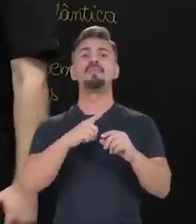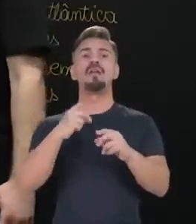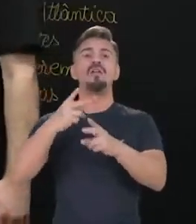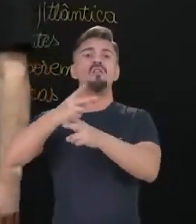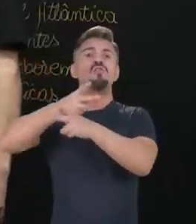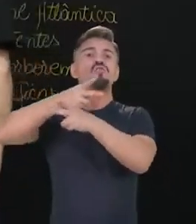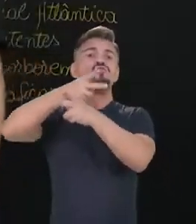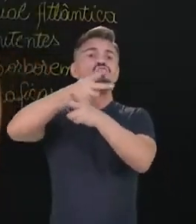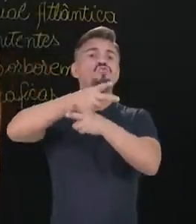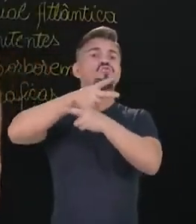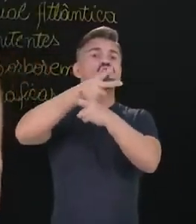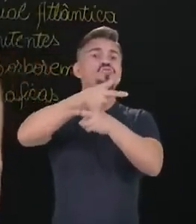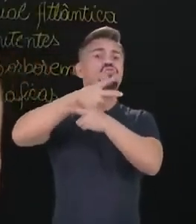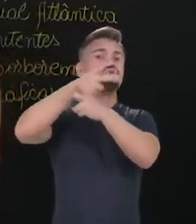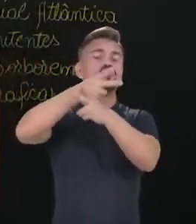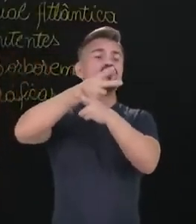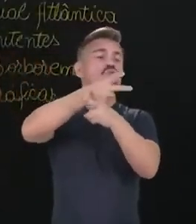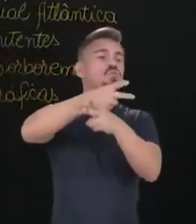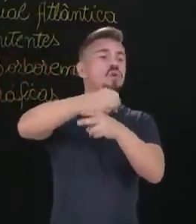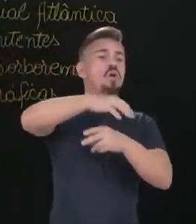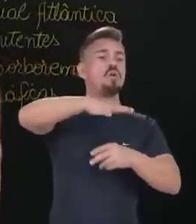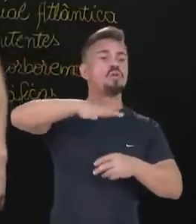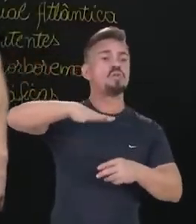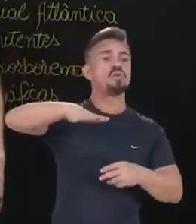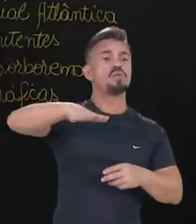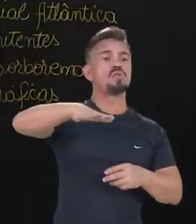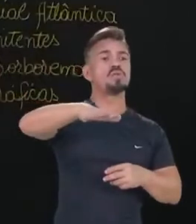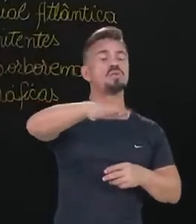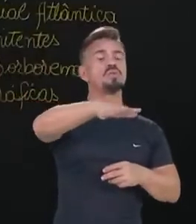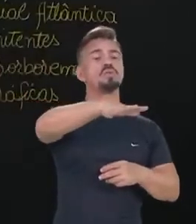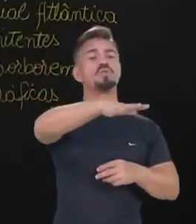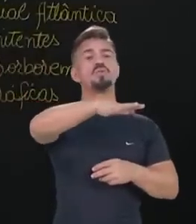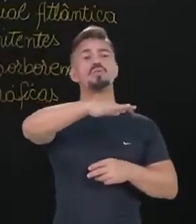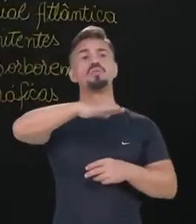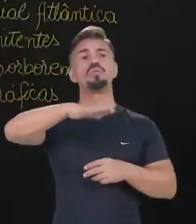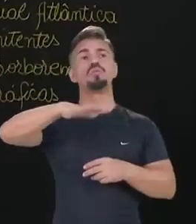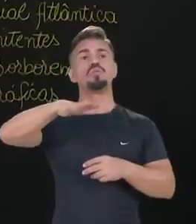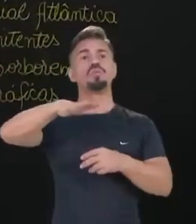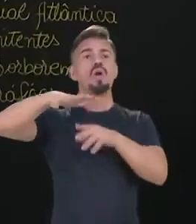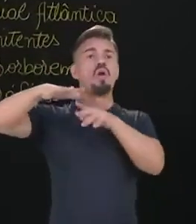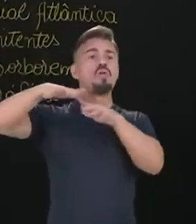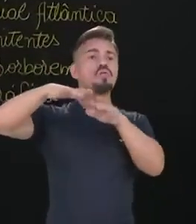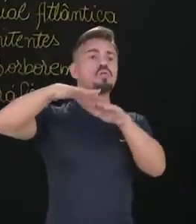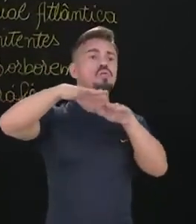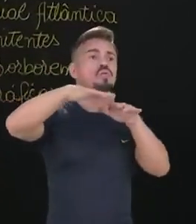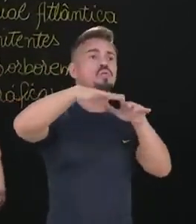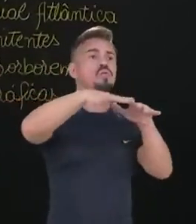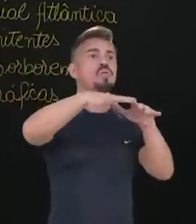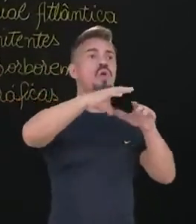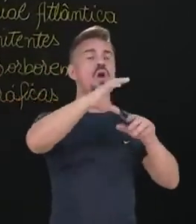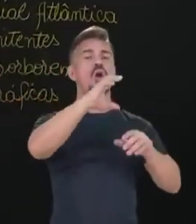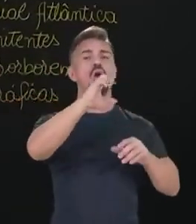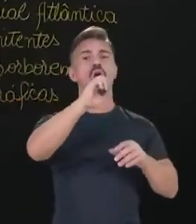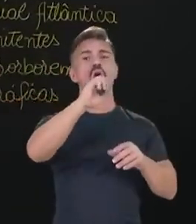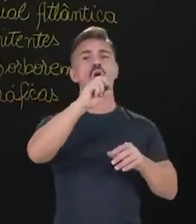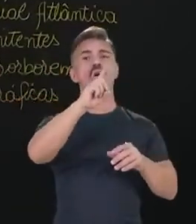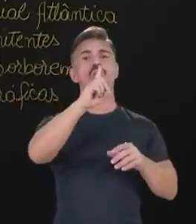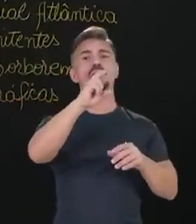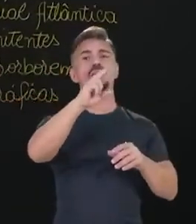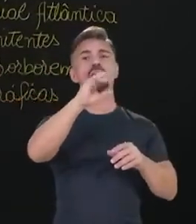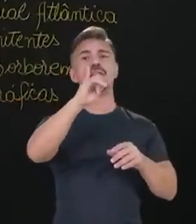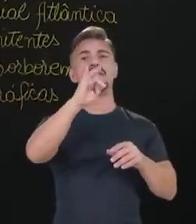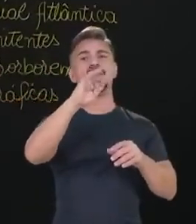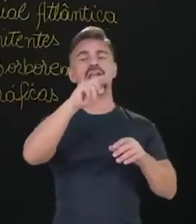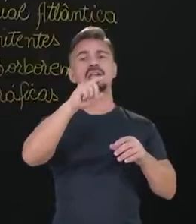os ventos alísios da região e vai ser estilingado para a Cordilheira dos Andes. Na Cordilheira dos Andes,